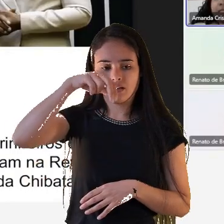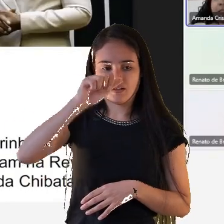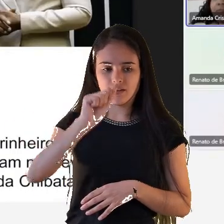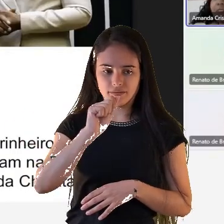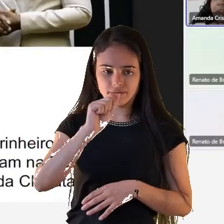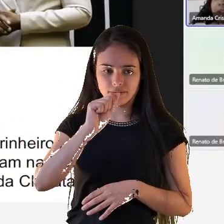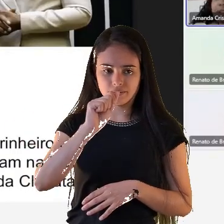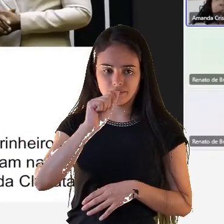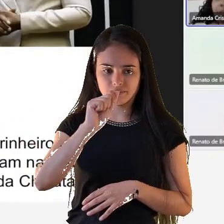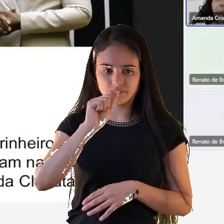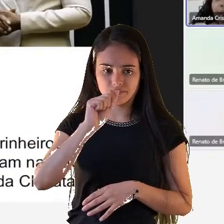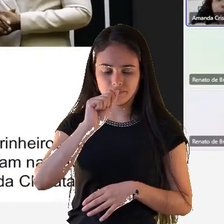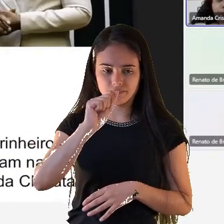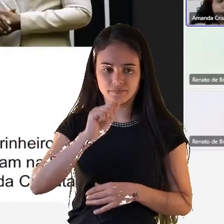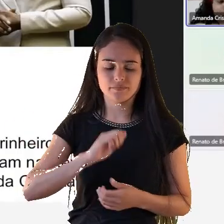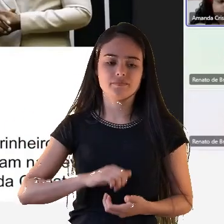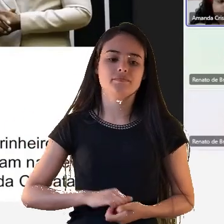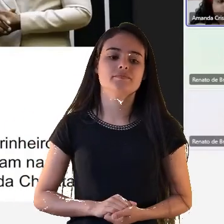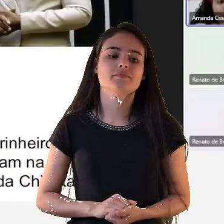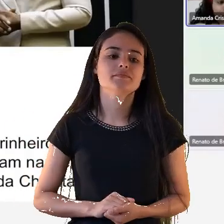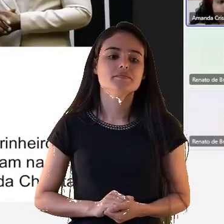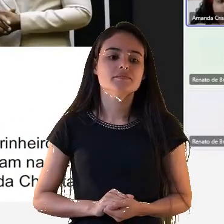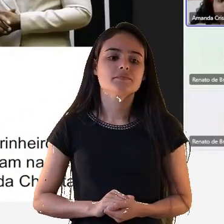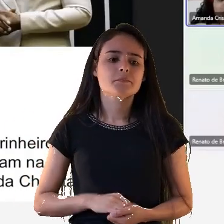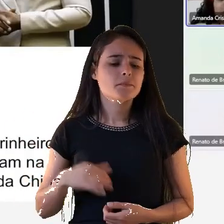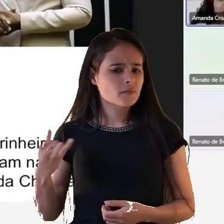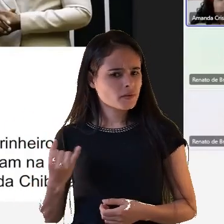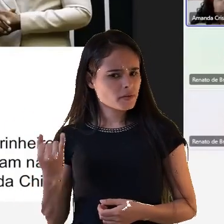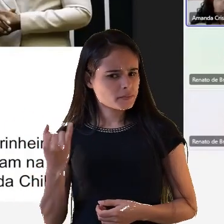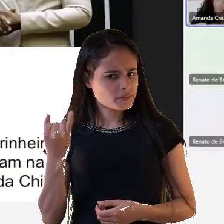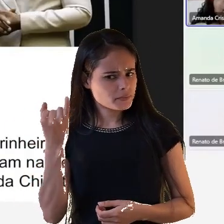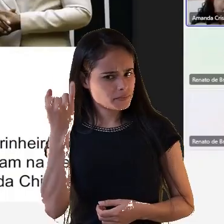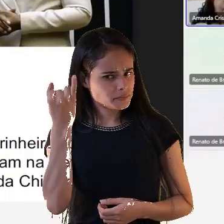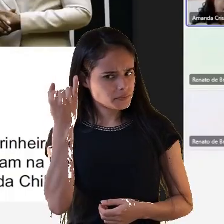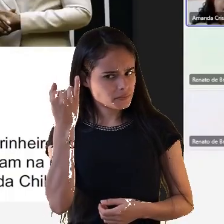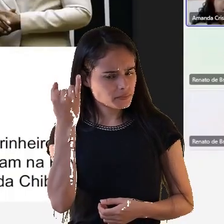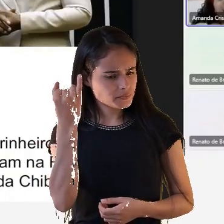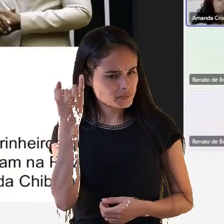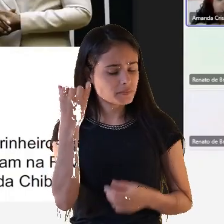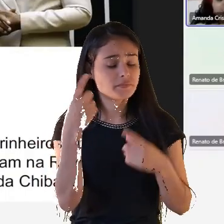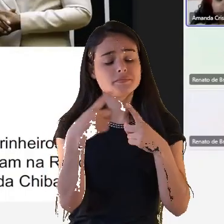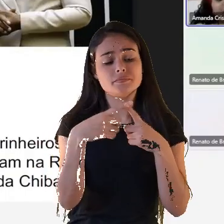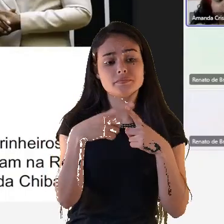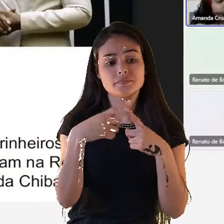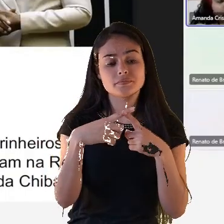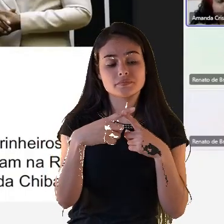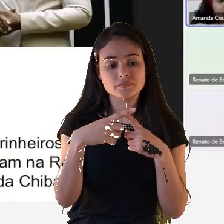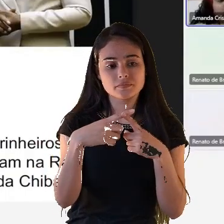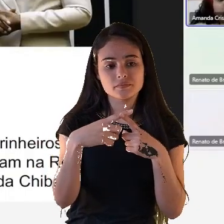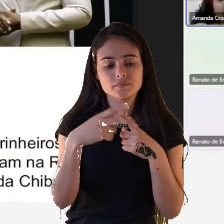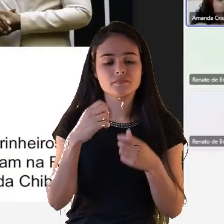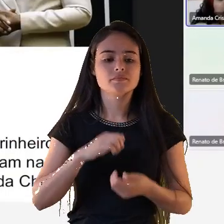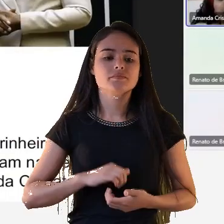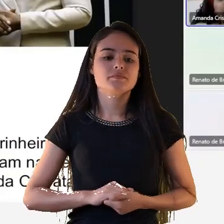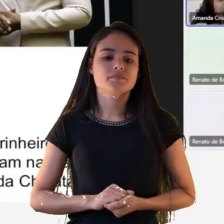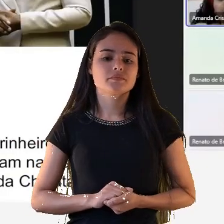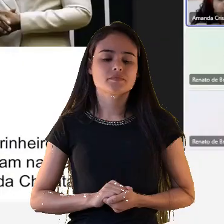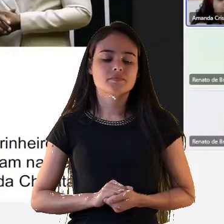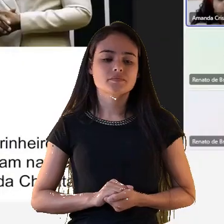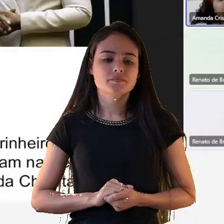teve esse momento muito importante no Brasil, porque ela vai